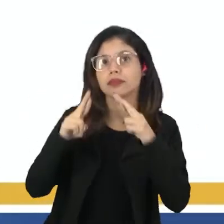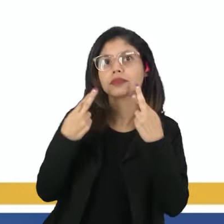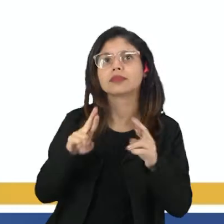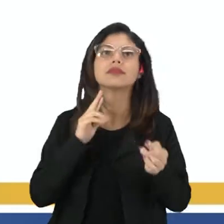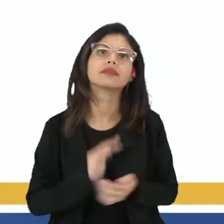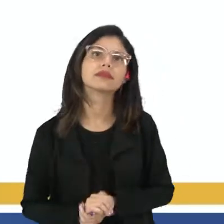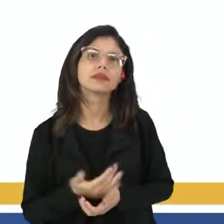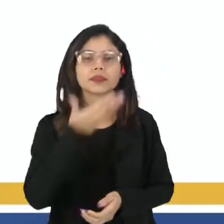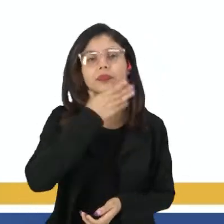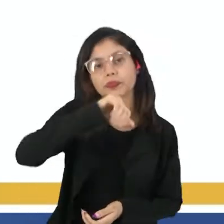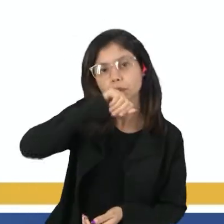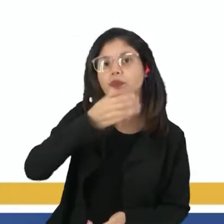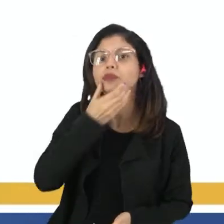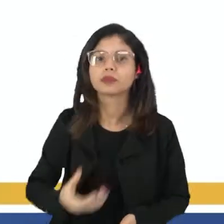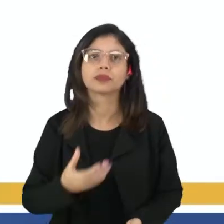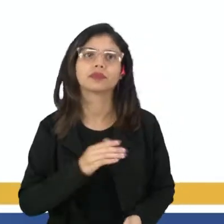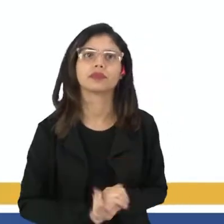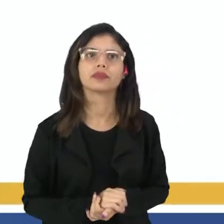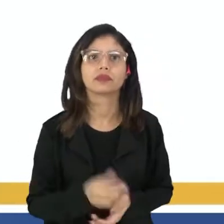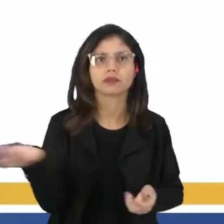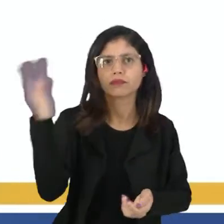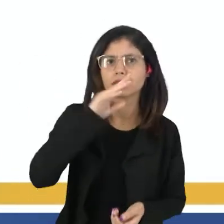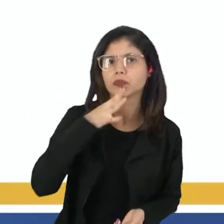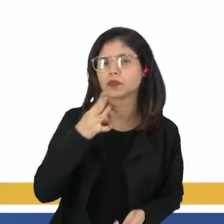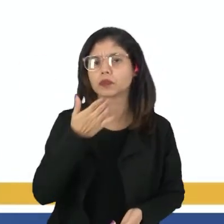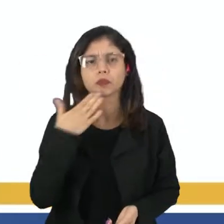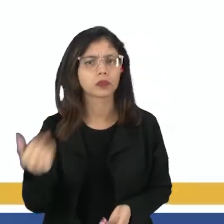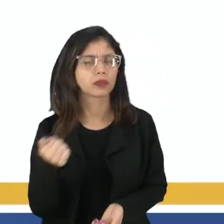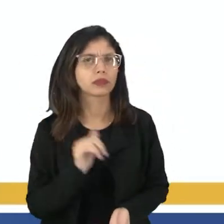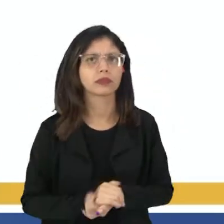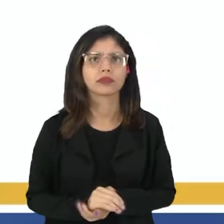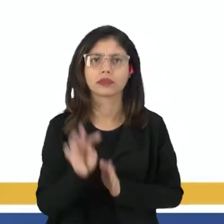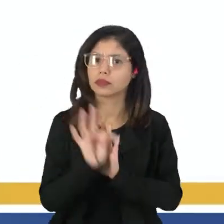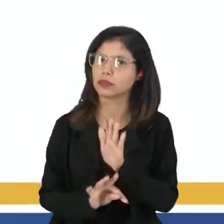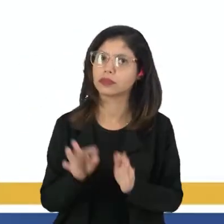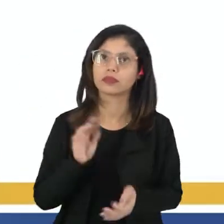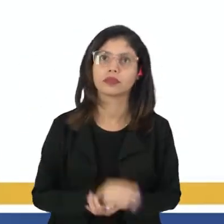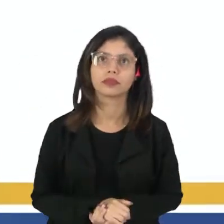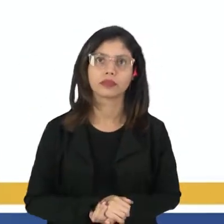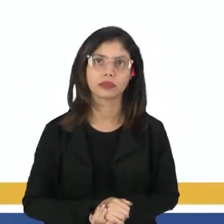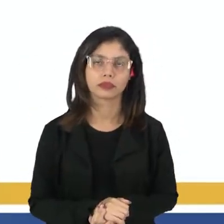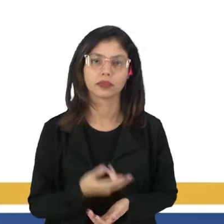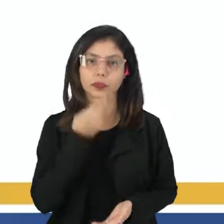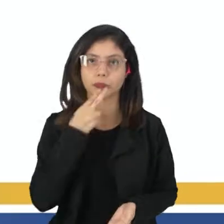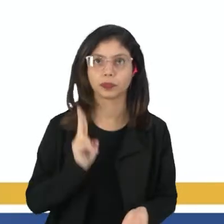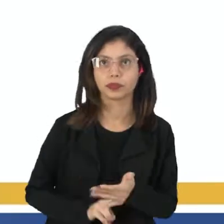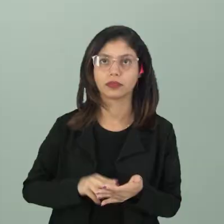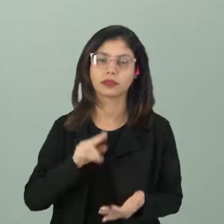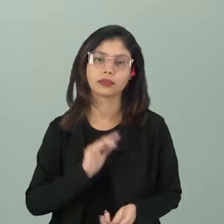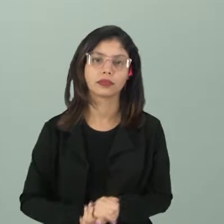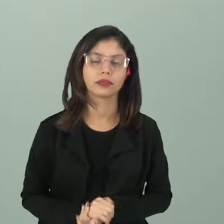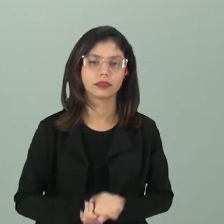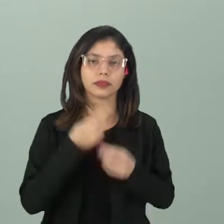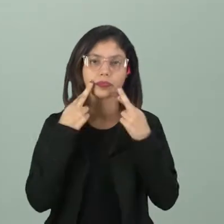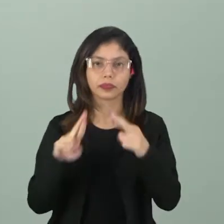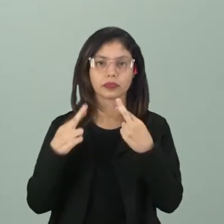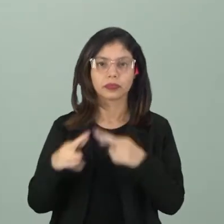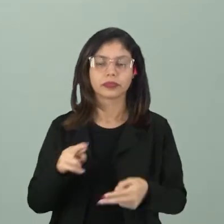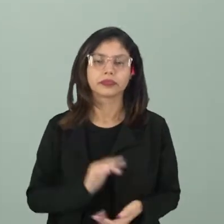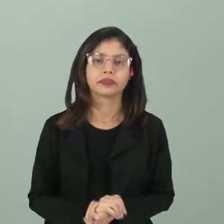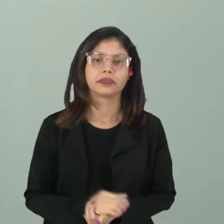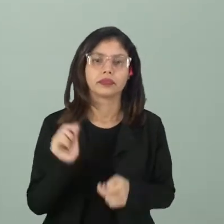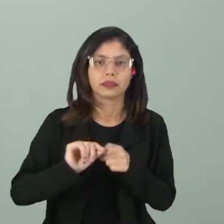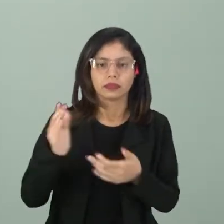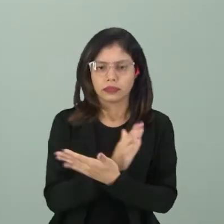de reclamação para o Papai Noel. Vamos conhecer melhor esse tipo de texto. Vamos lá, então. A carta de reclamação.